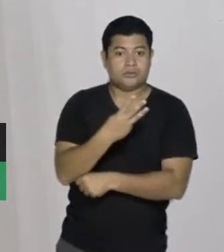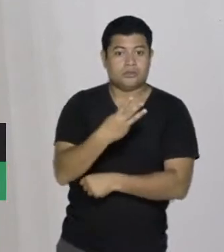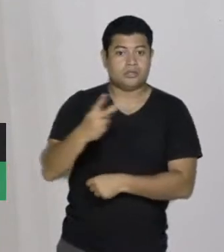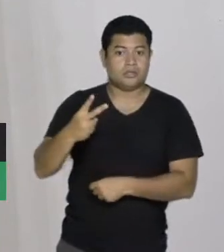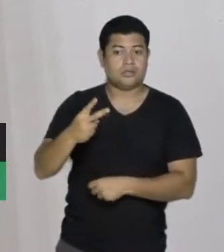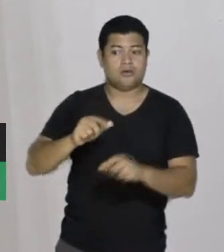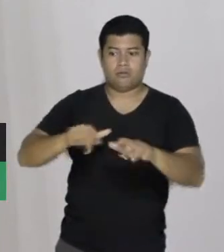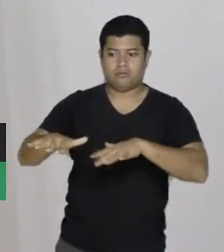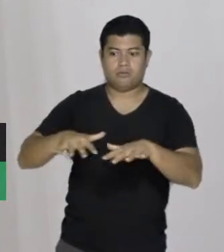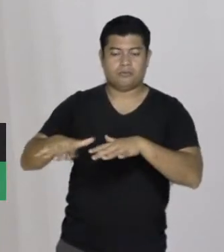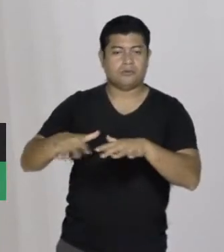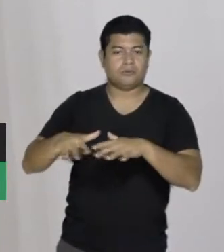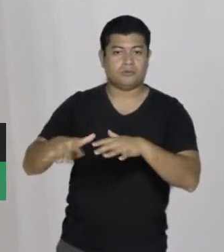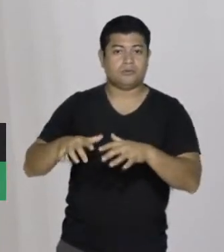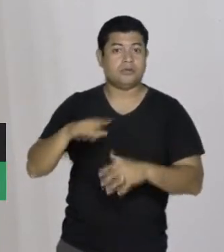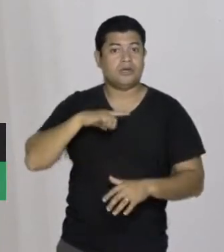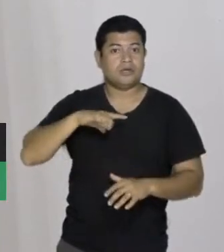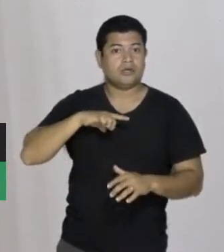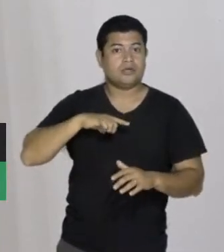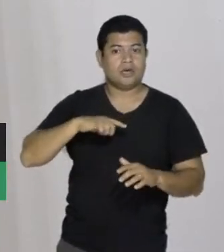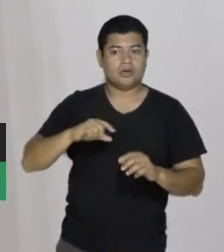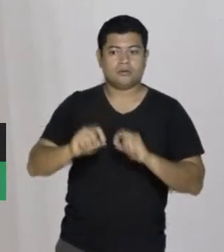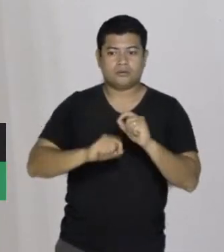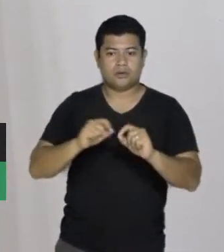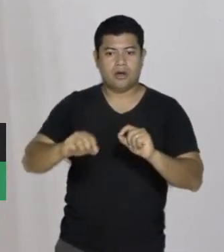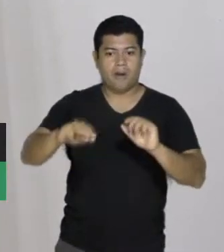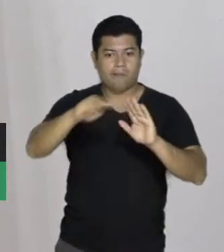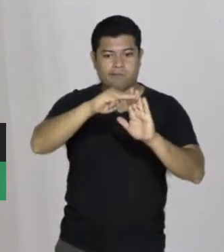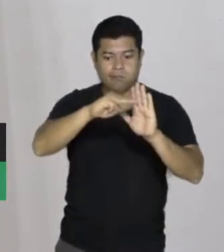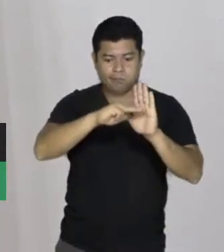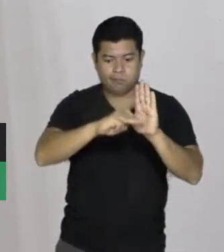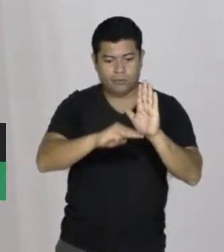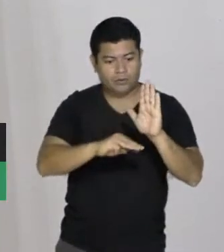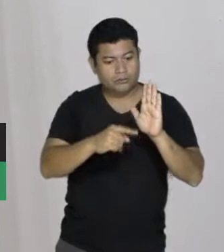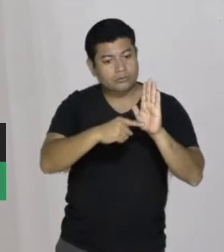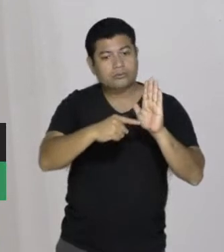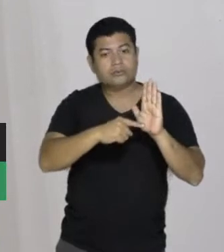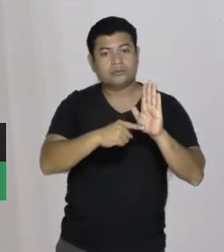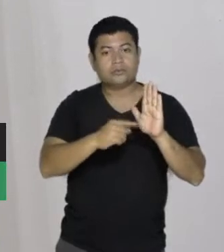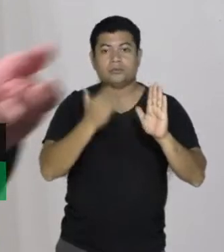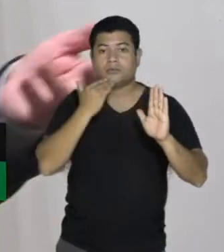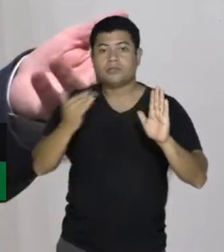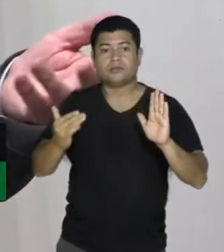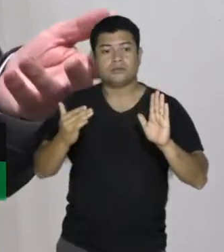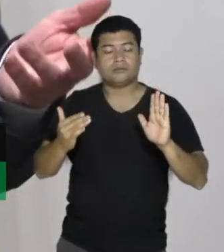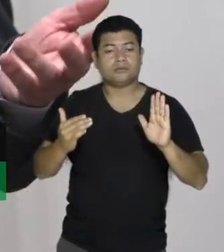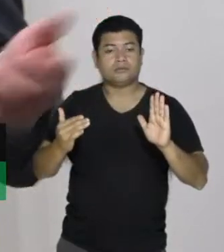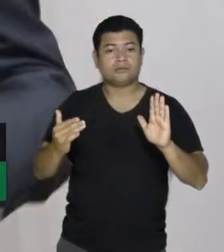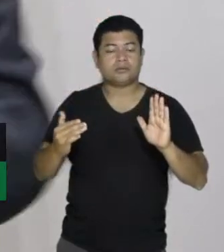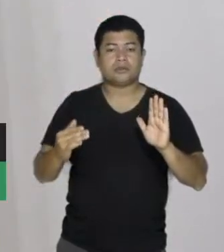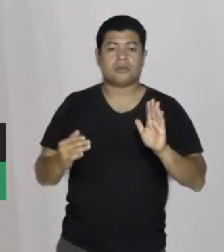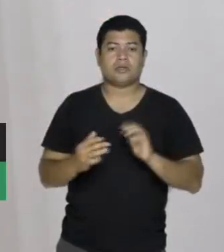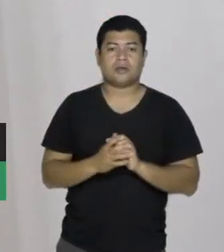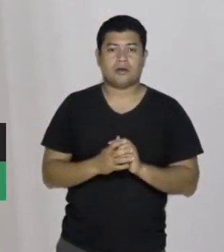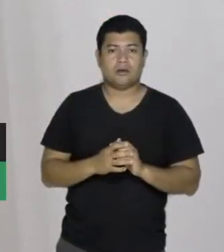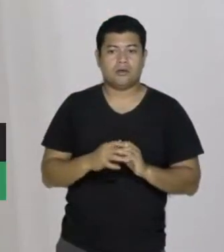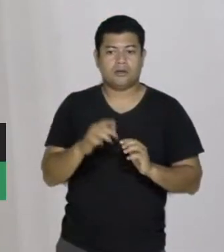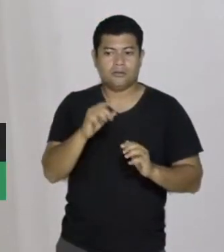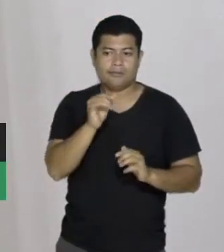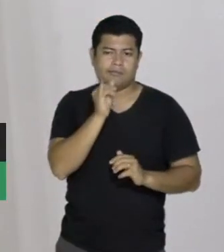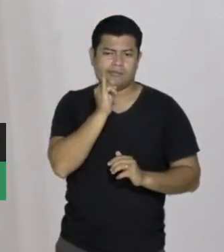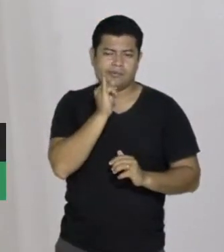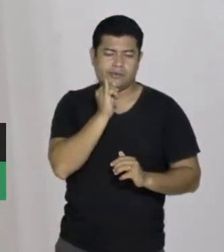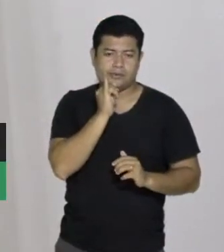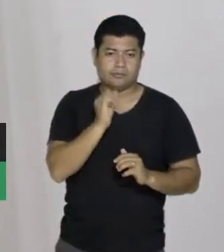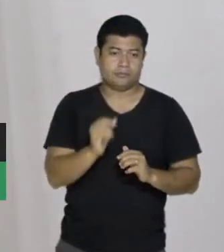pauta de reivindicações toda uma pauta e dentre esta pauta nós